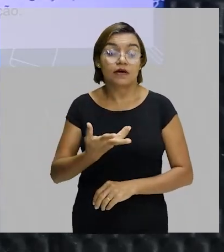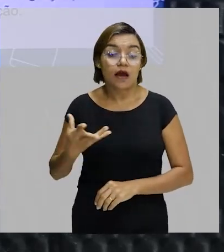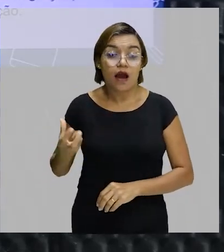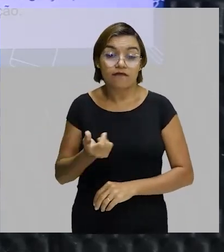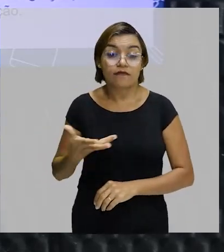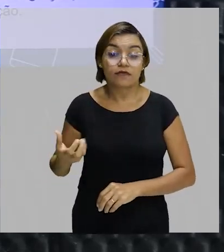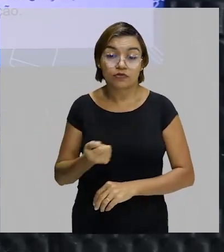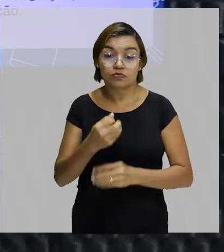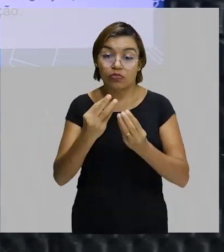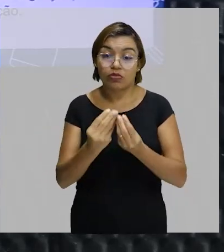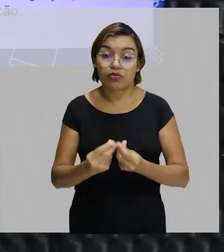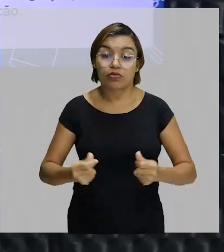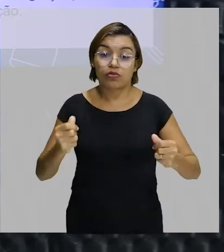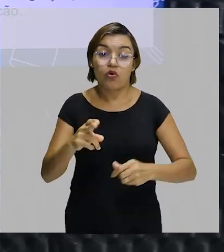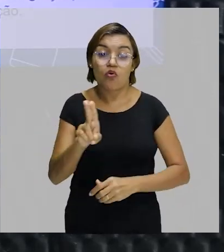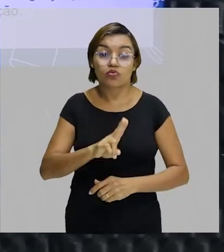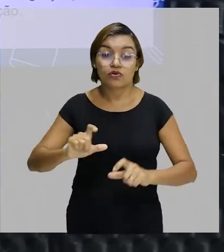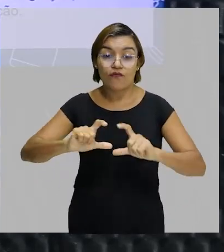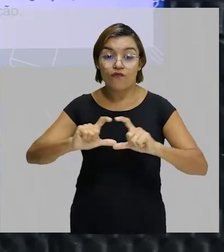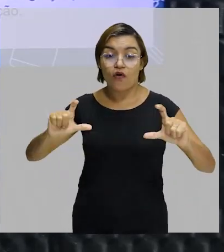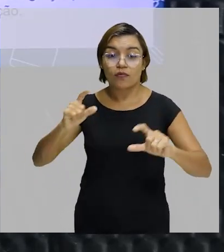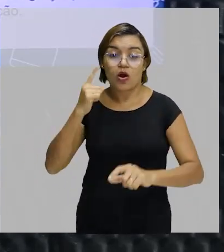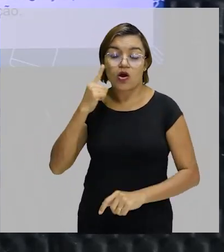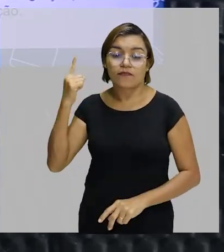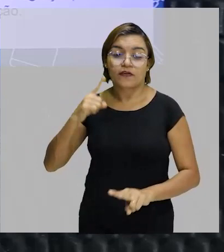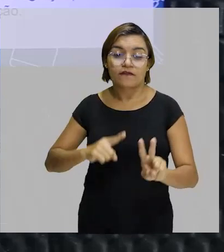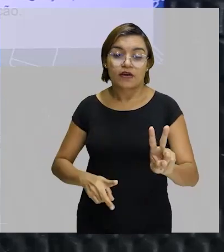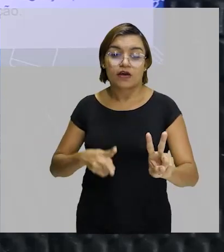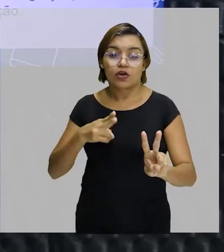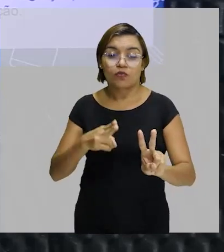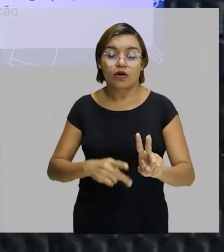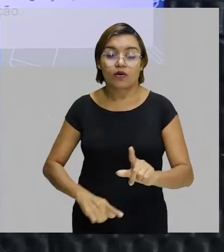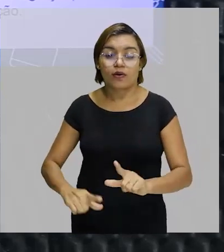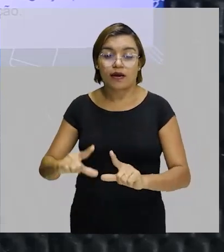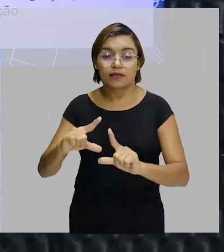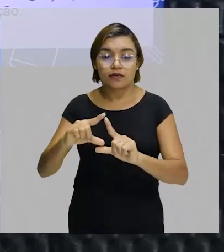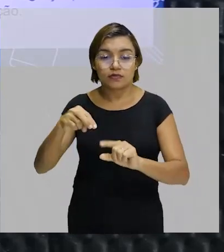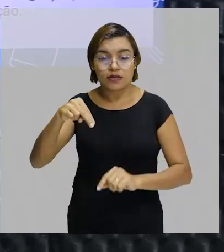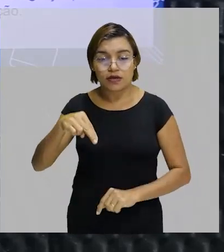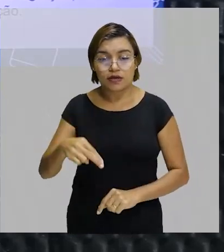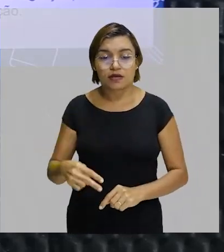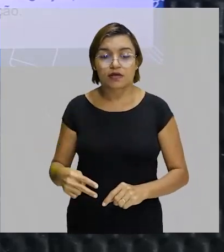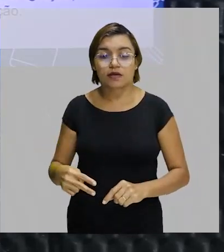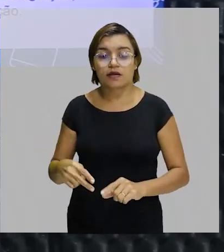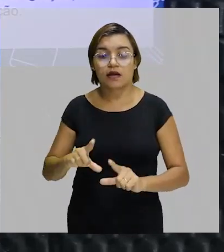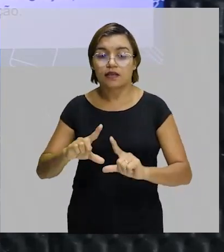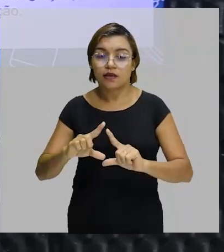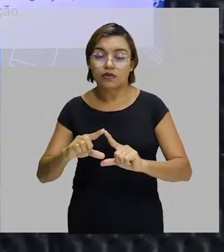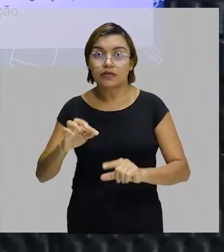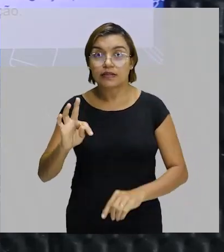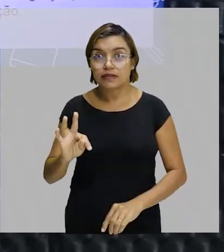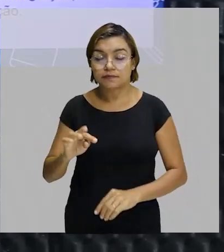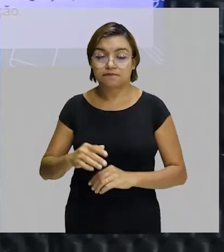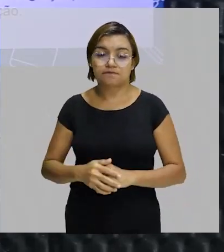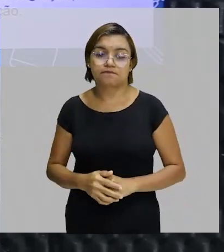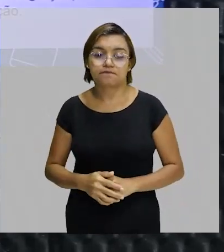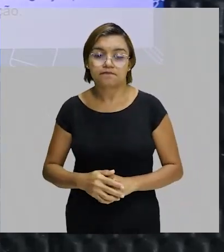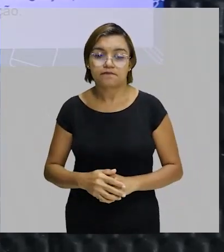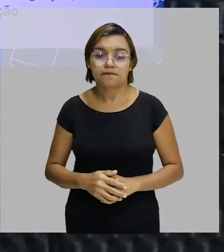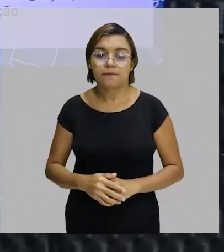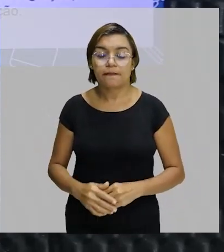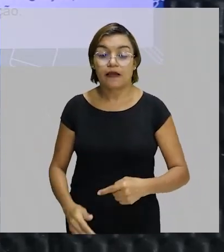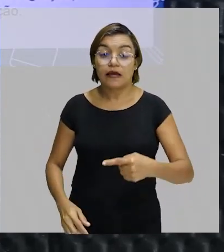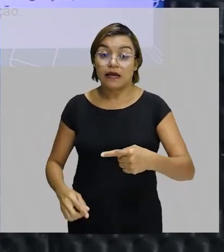podemos utilizar a seguinte fórmula: V igual a ΔN por ΔT, onde